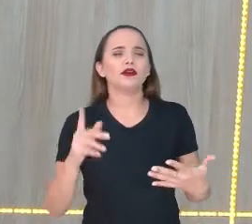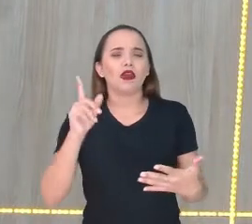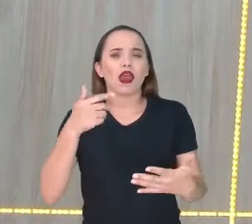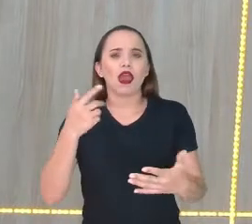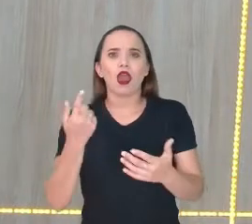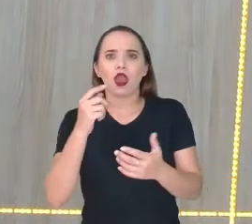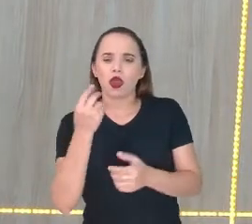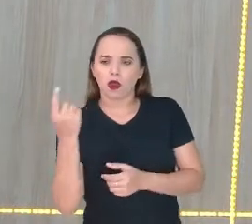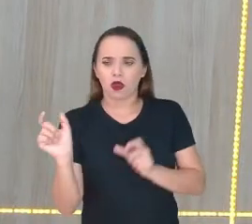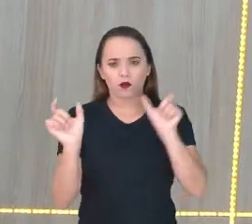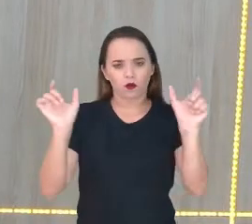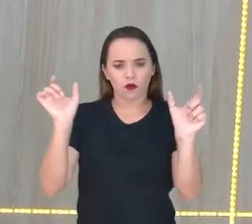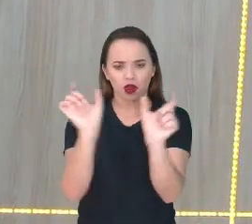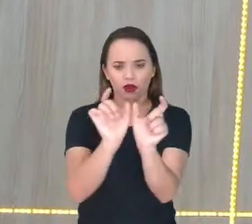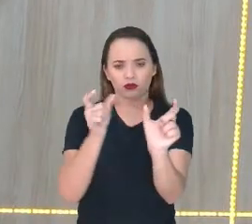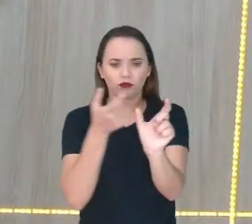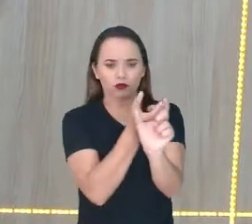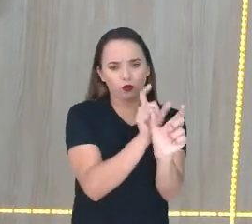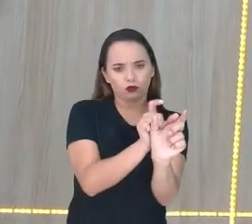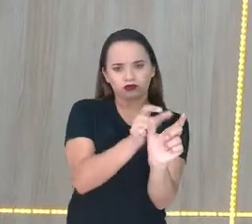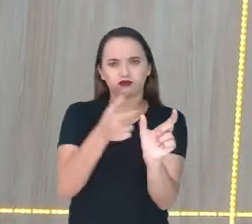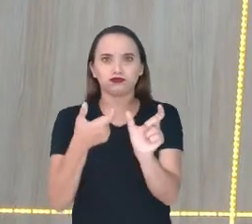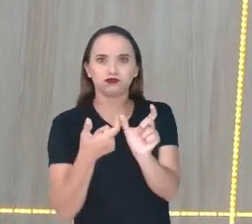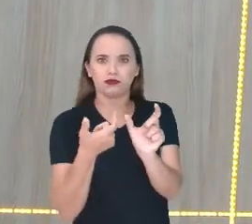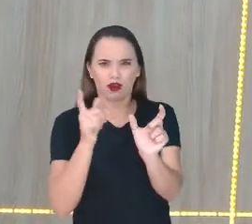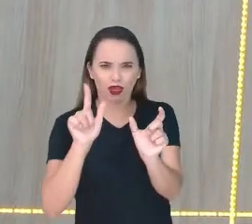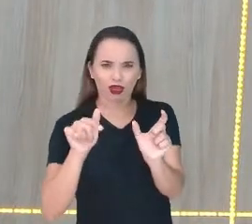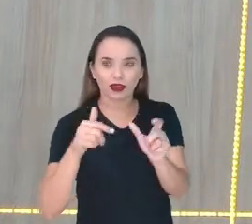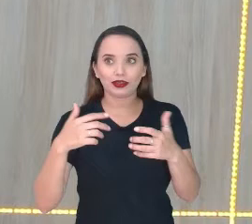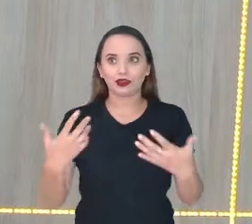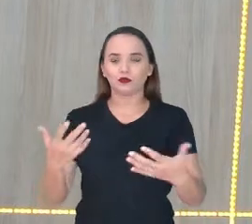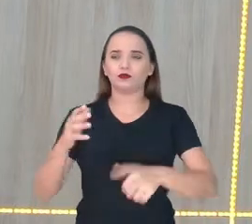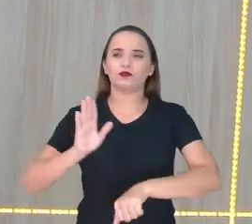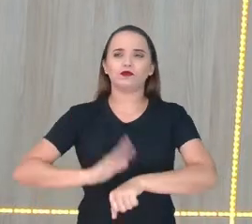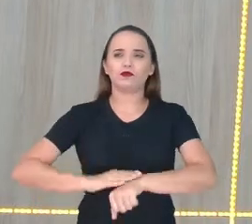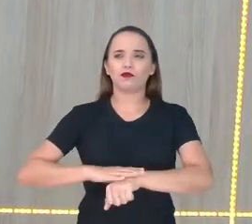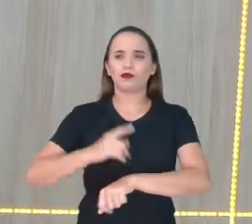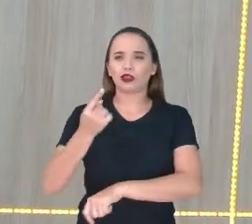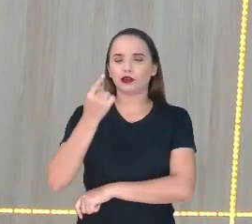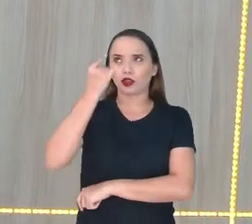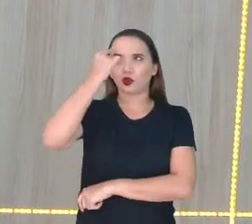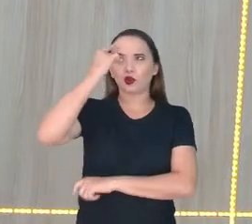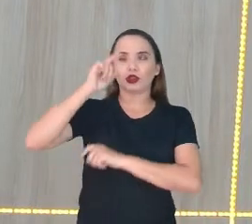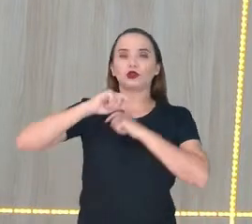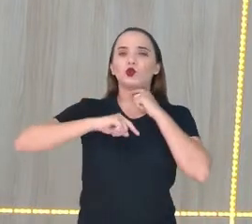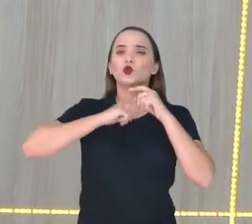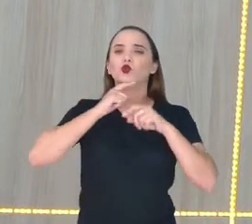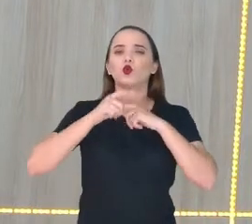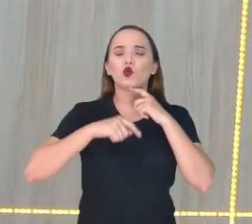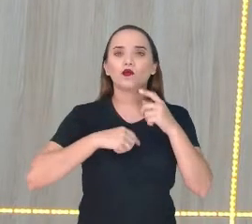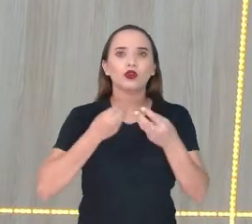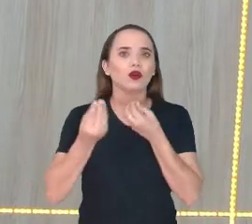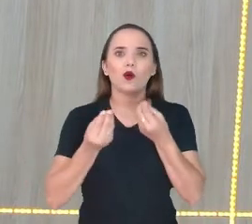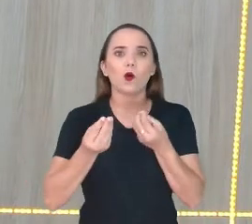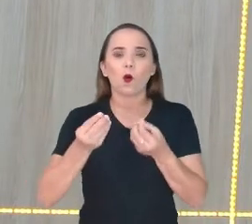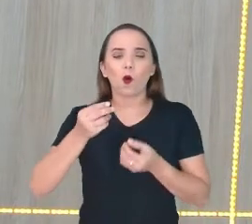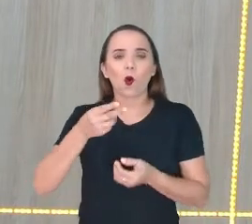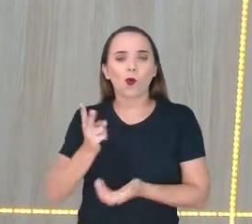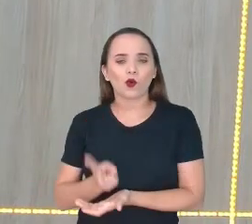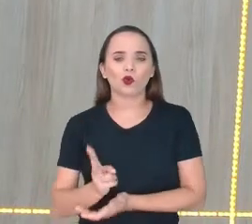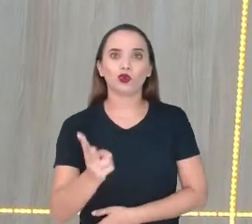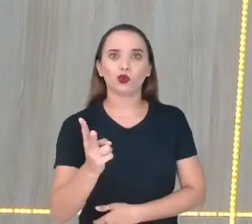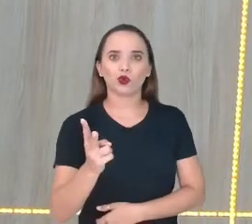chat. Aí, quando a gente tem uma grande dúvida, assim, um passo interessante que pode ser feito